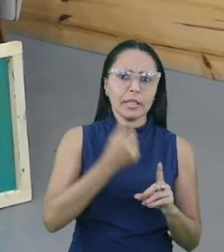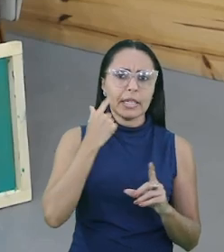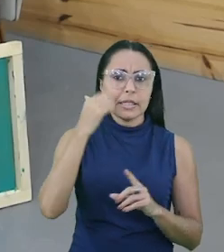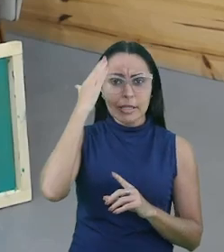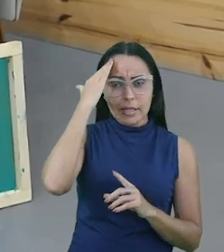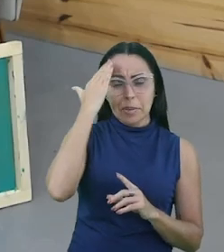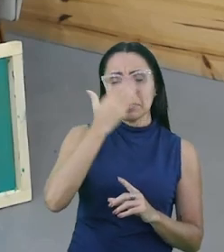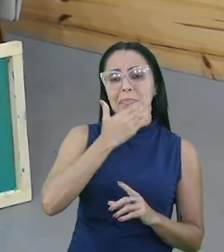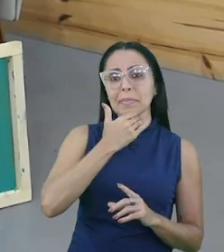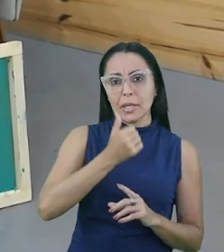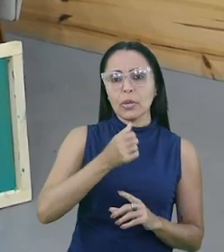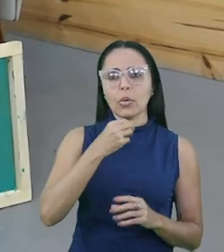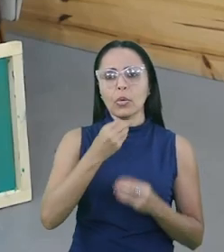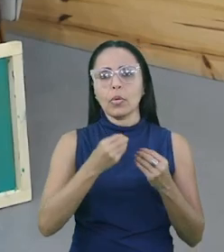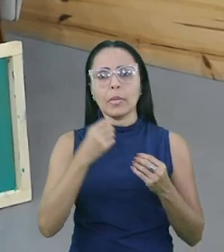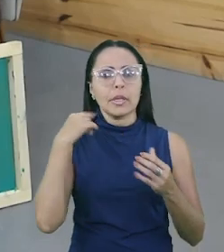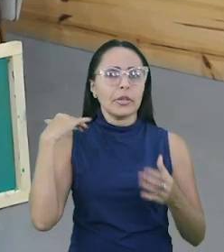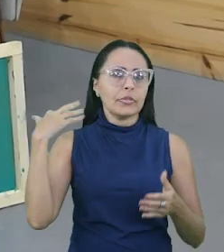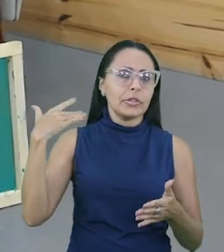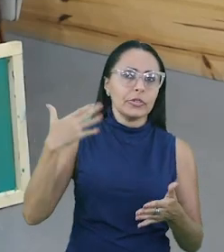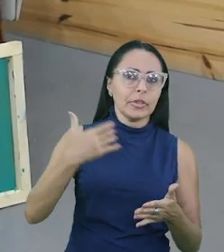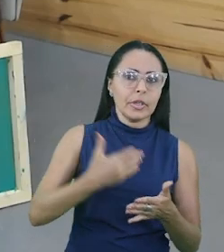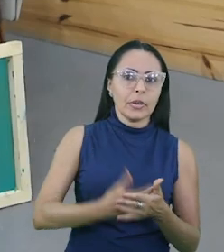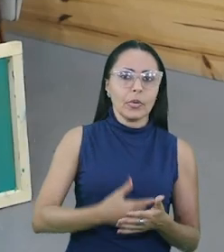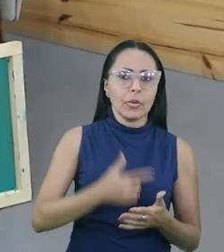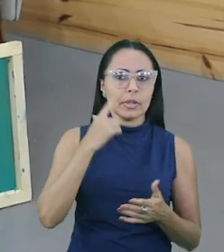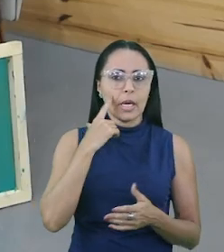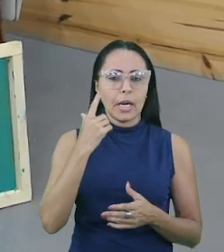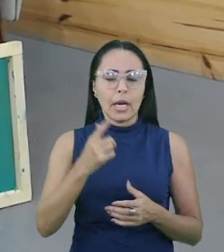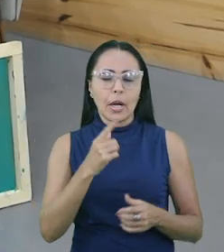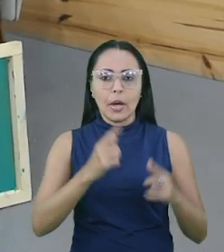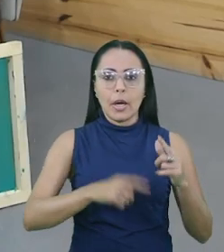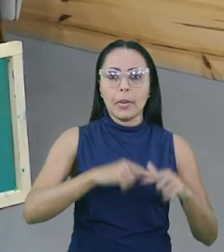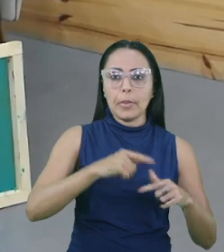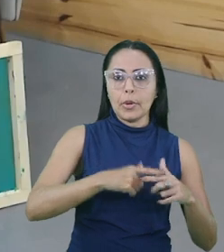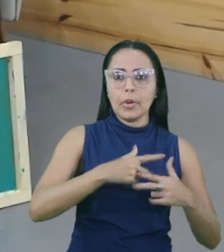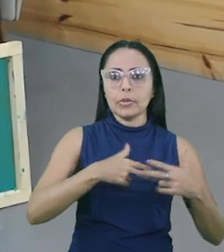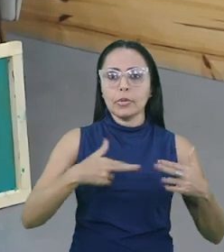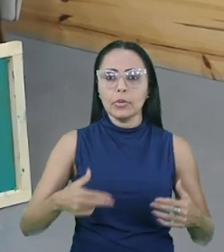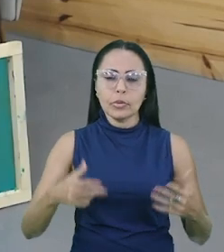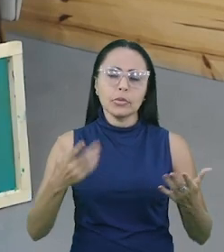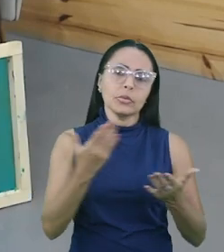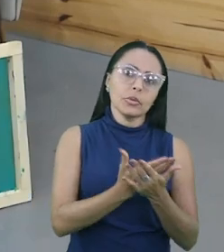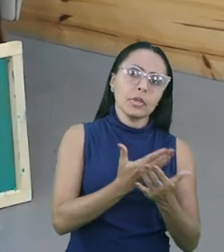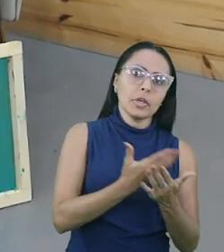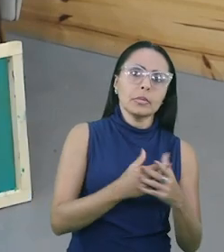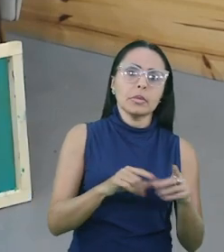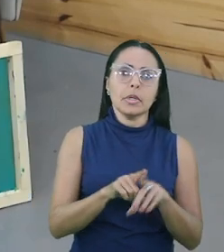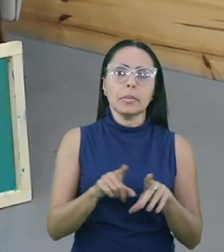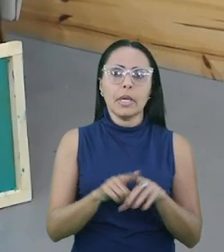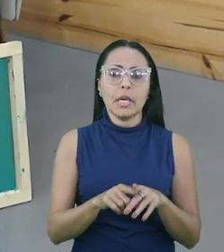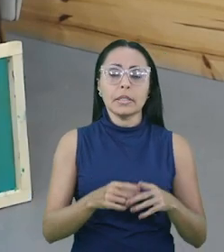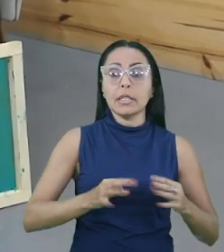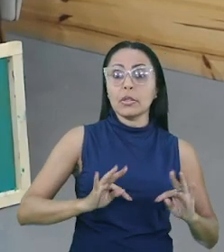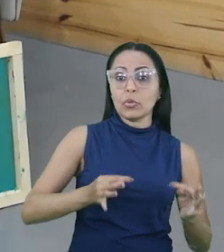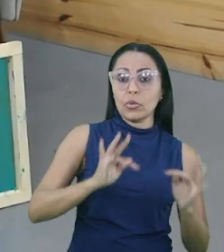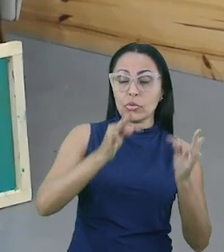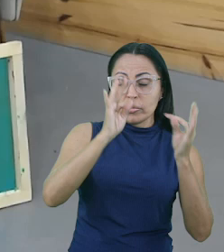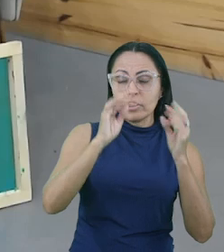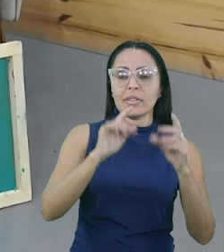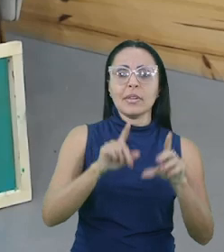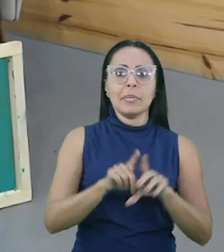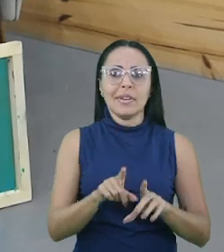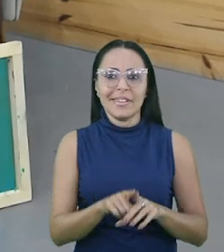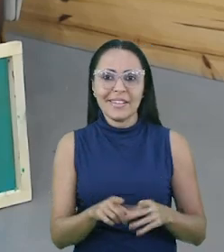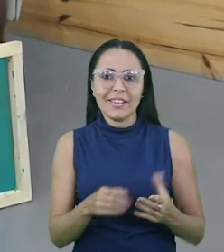entender como chegamos na produção gráfica que temos hoje em dia, e estudamos também as principais tecnologias de impressão, né?